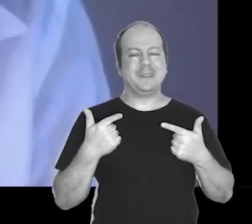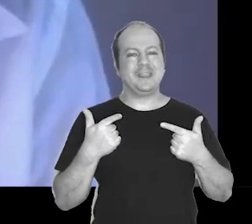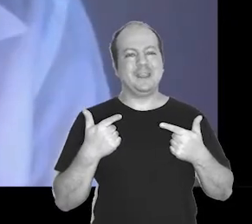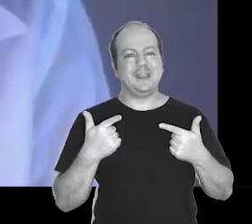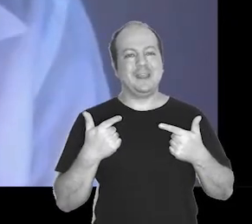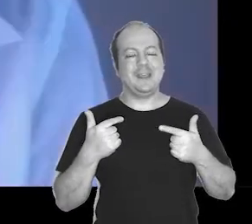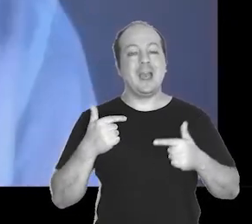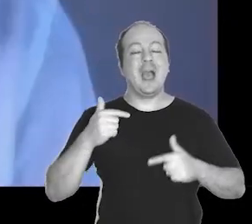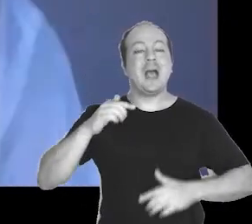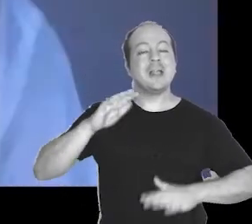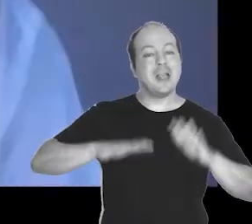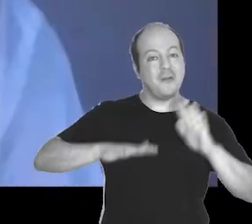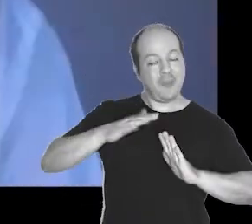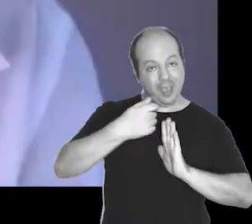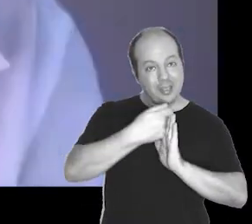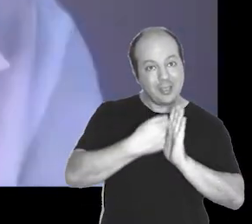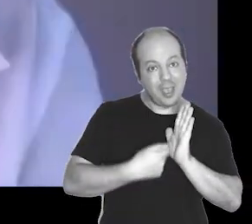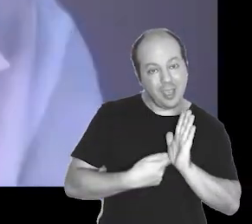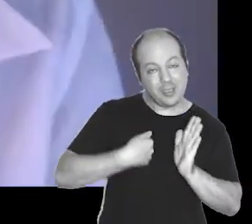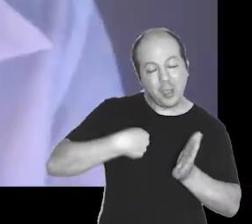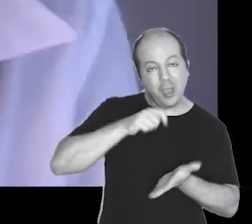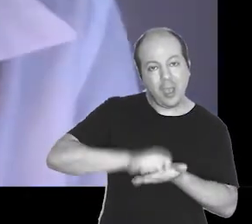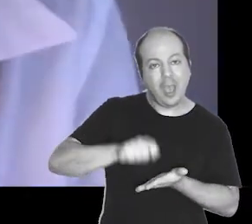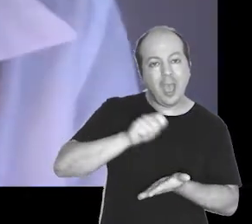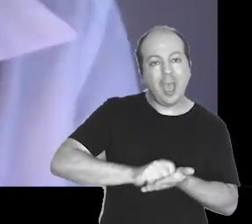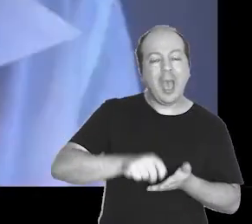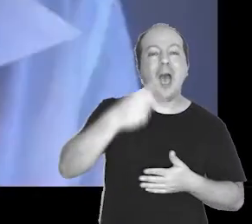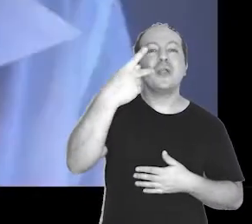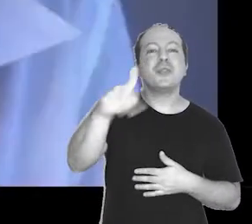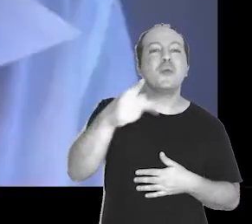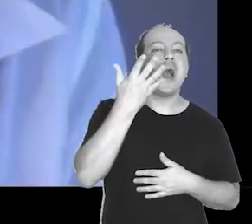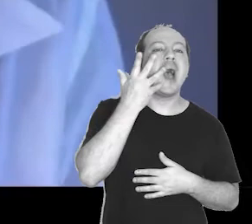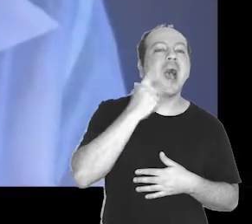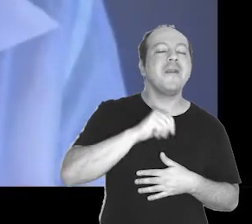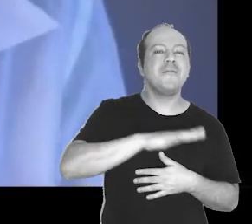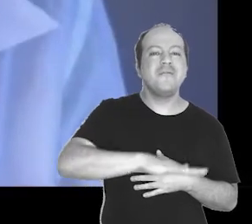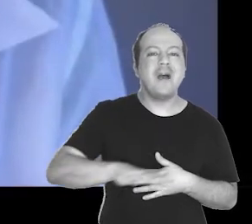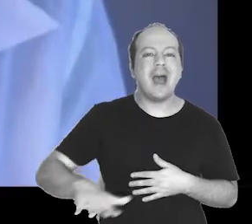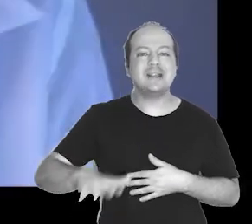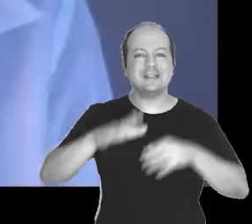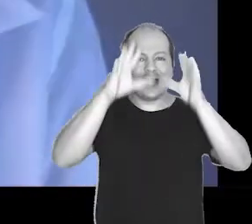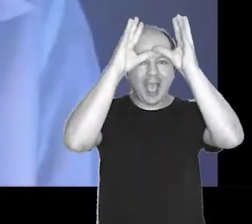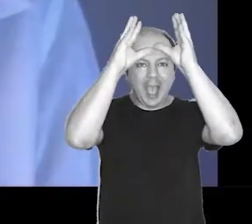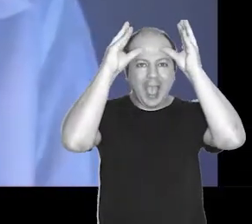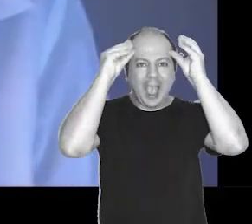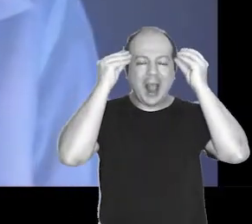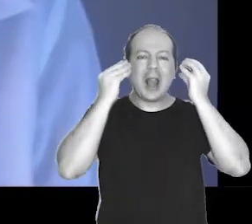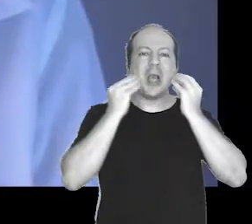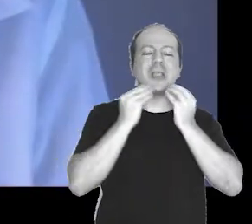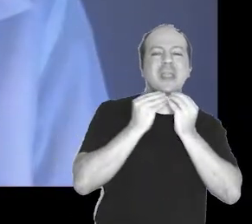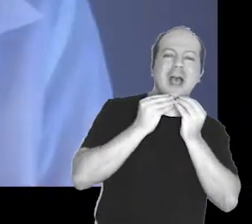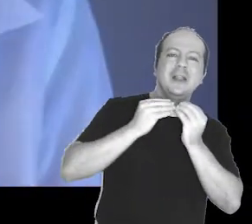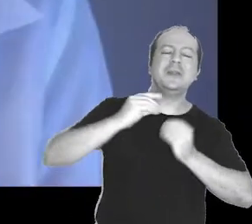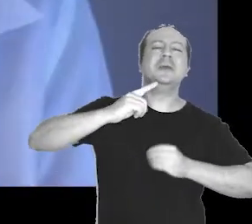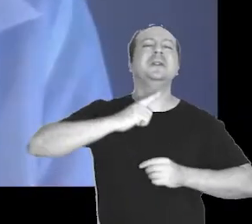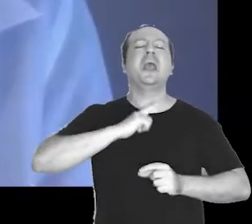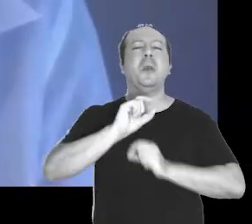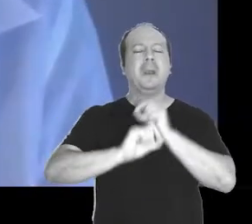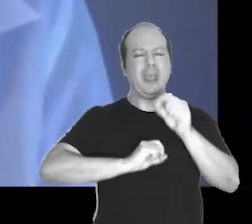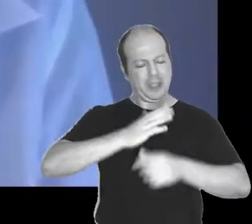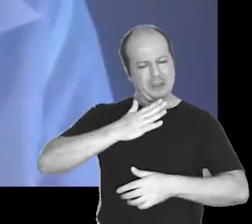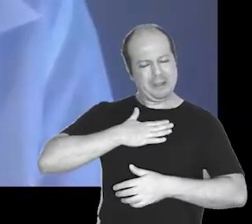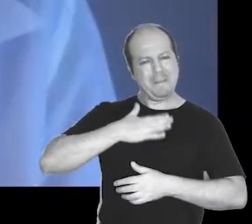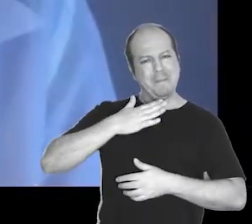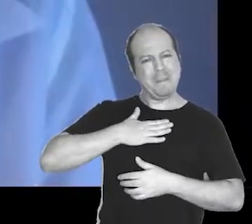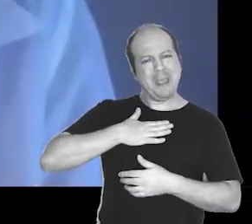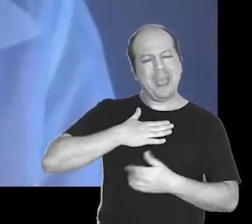Talvez porque este texto sobre a sua infância, Leonardo, tire de mim o